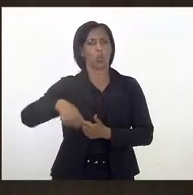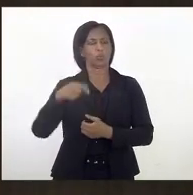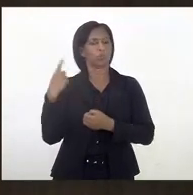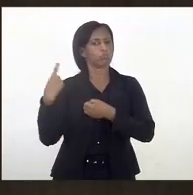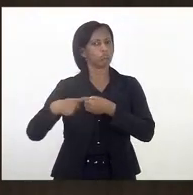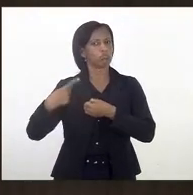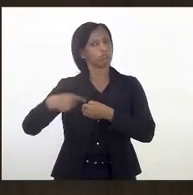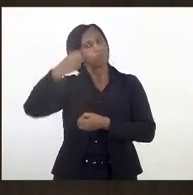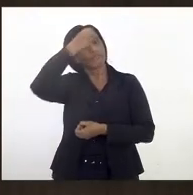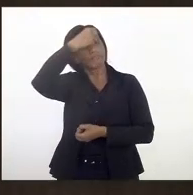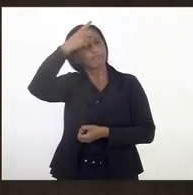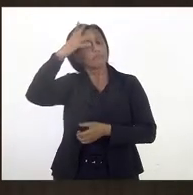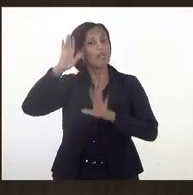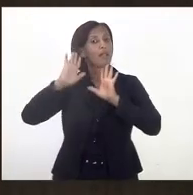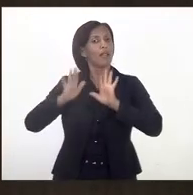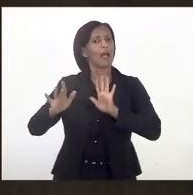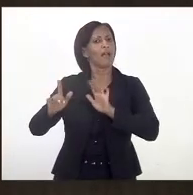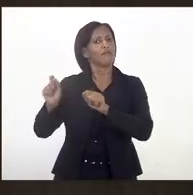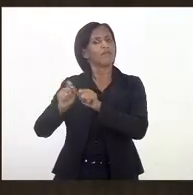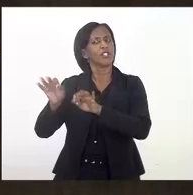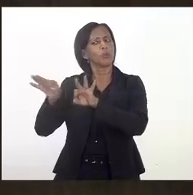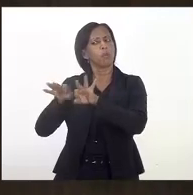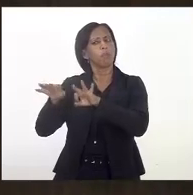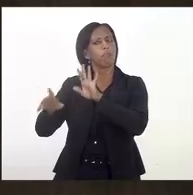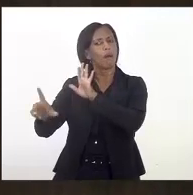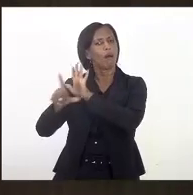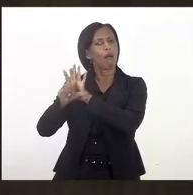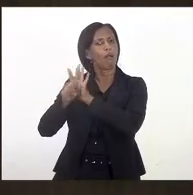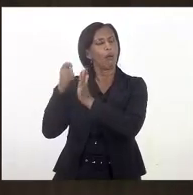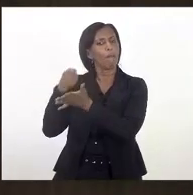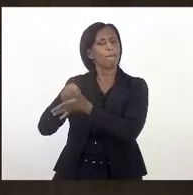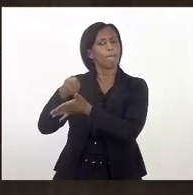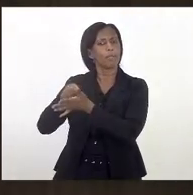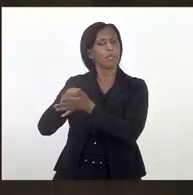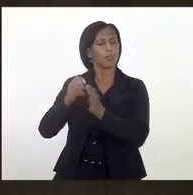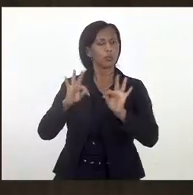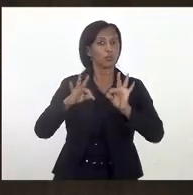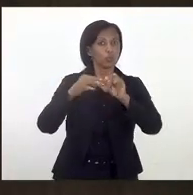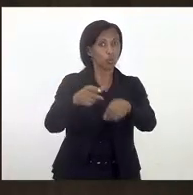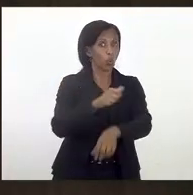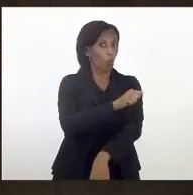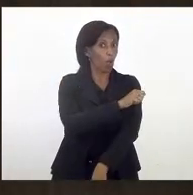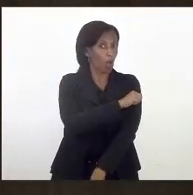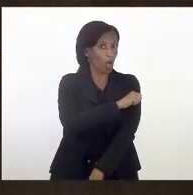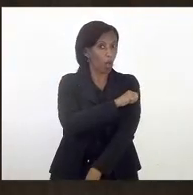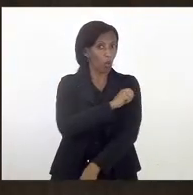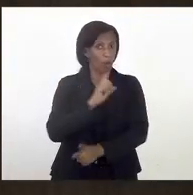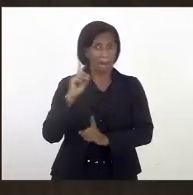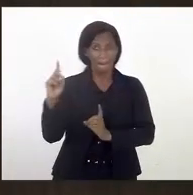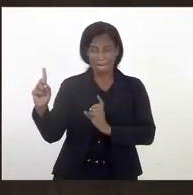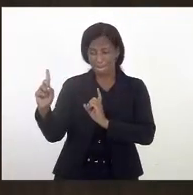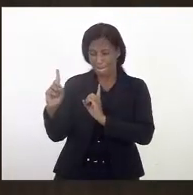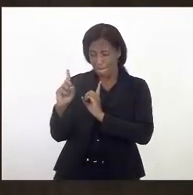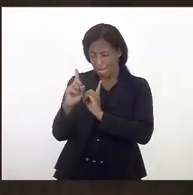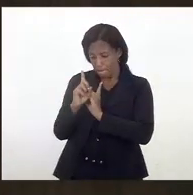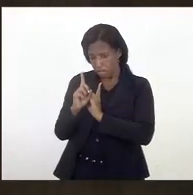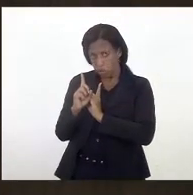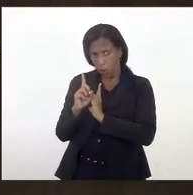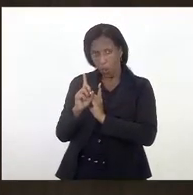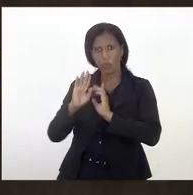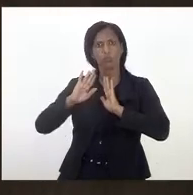município a gente fez uma lei obrigando que todos os alunos posso ficar o mais próximo possível